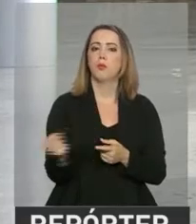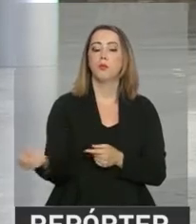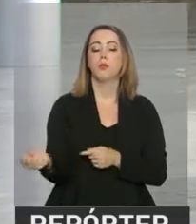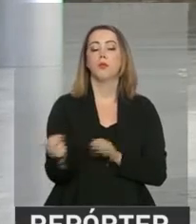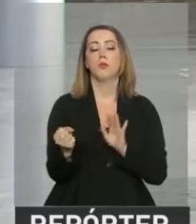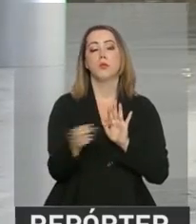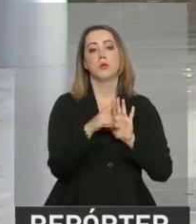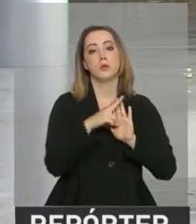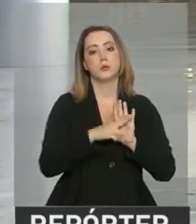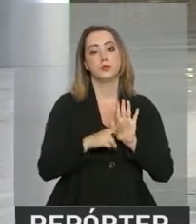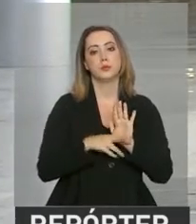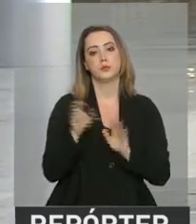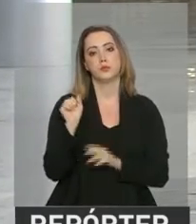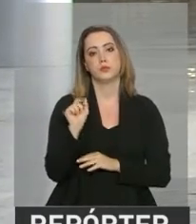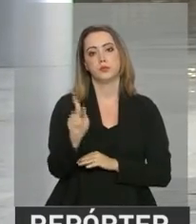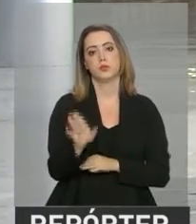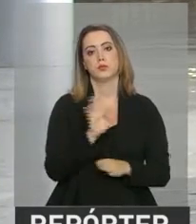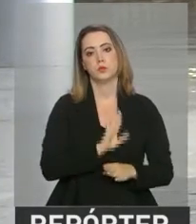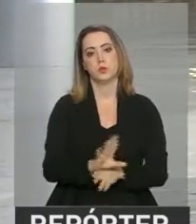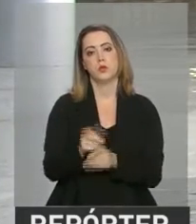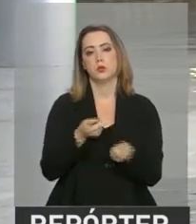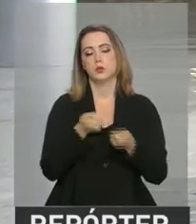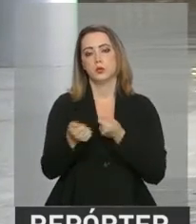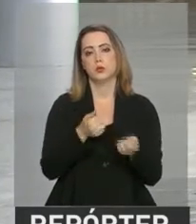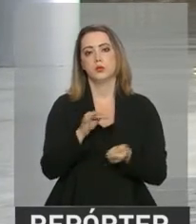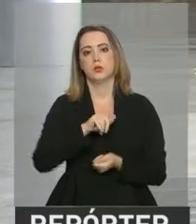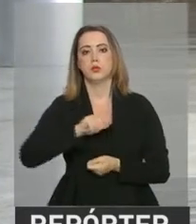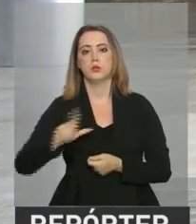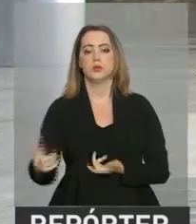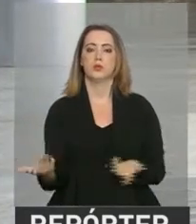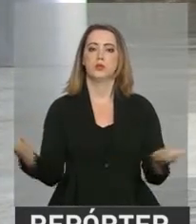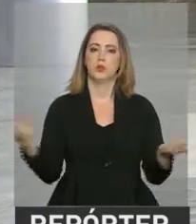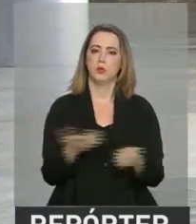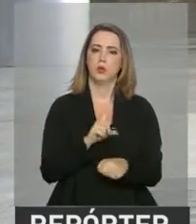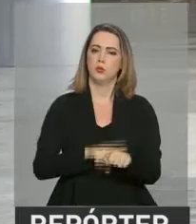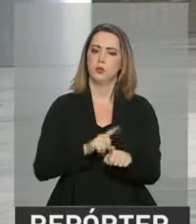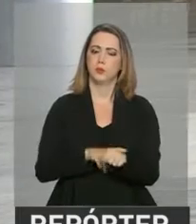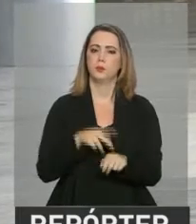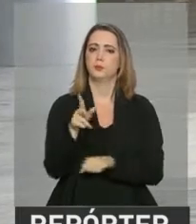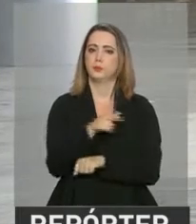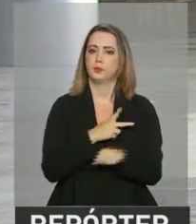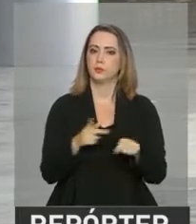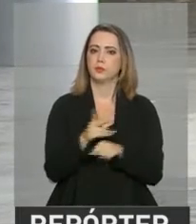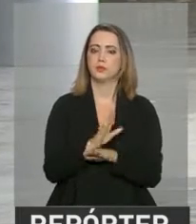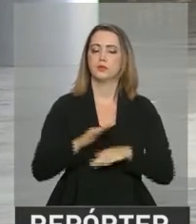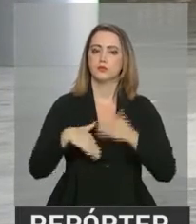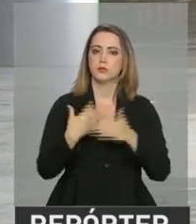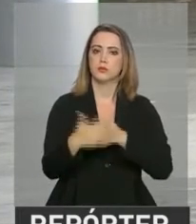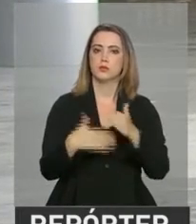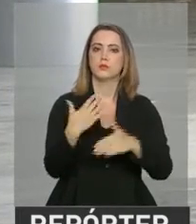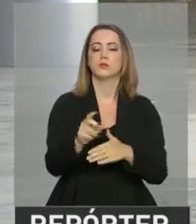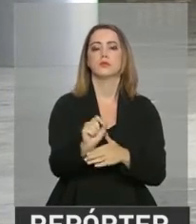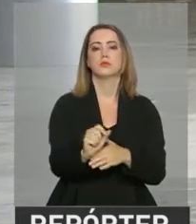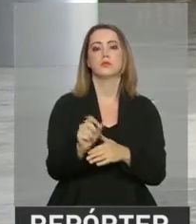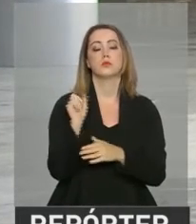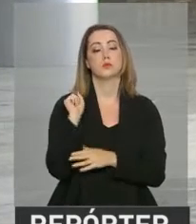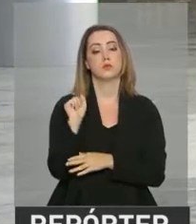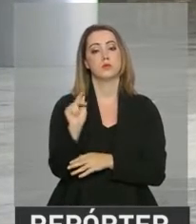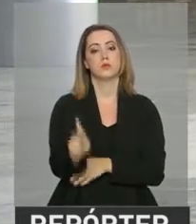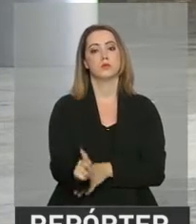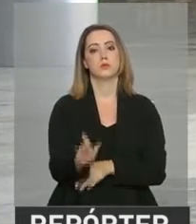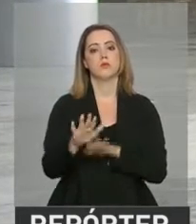vai ajudar no processo de ajuste fiscal por qual passa o país vai dar sustentabilidade ao sistema previdenciário